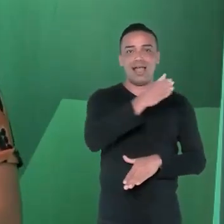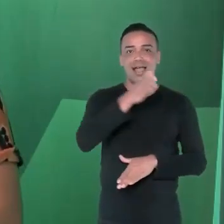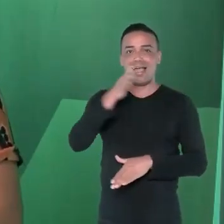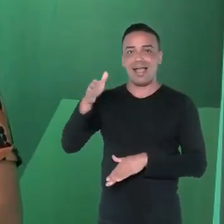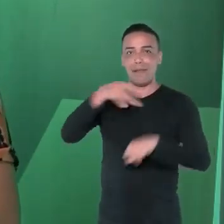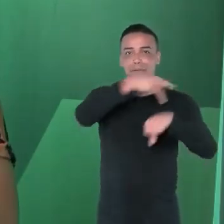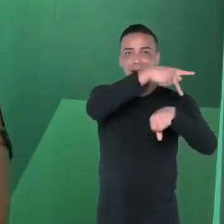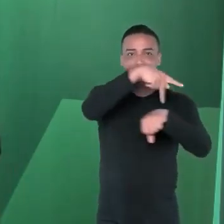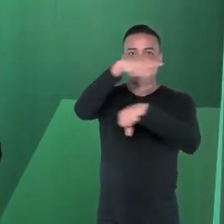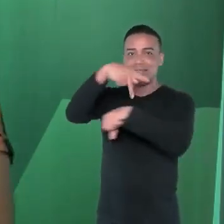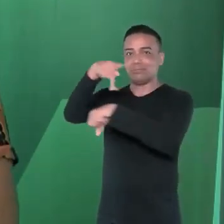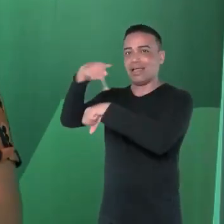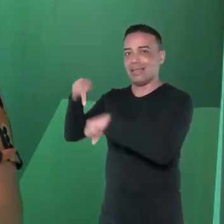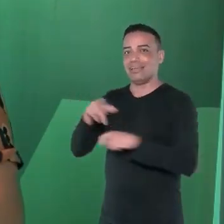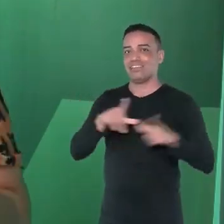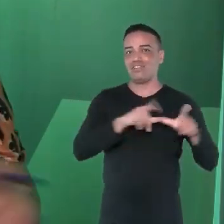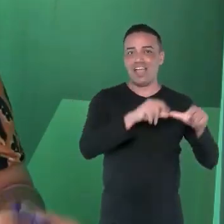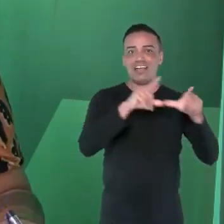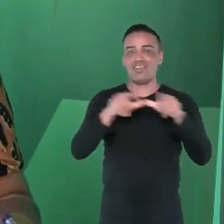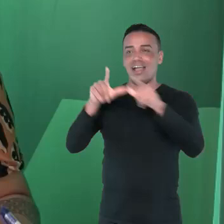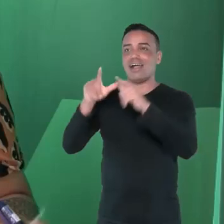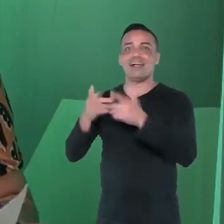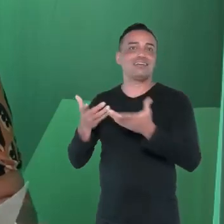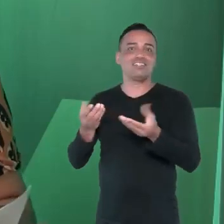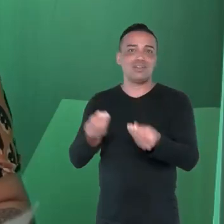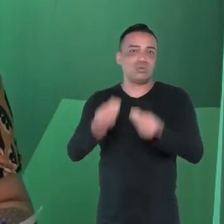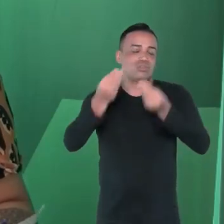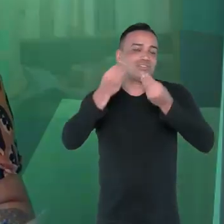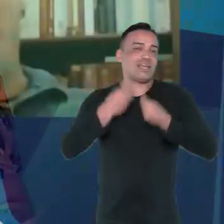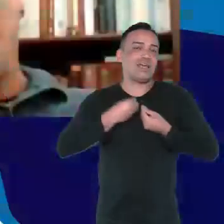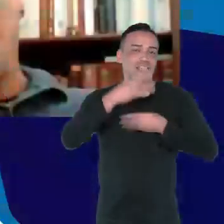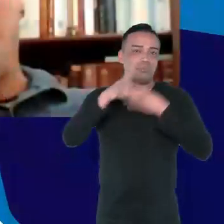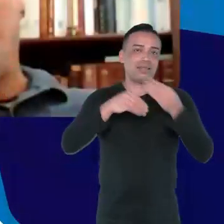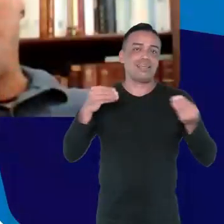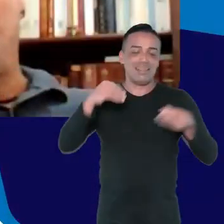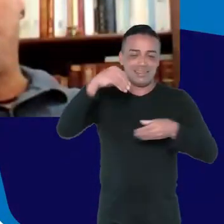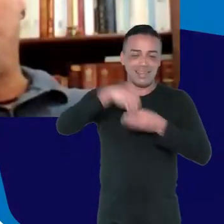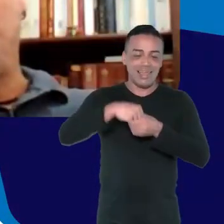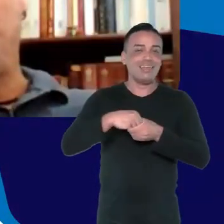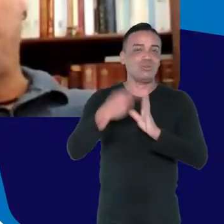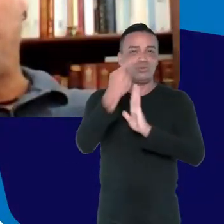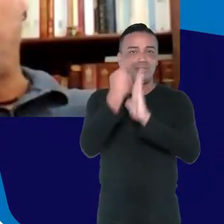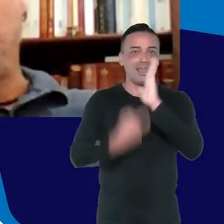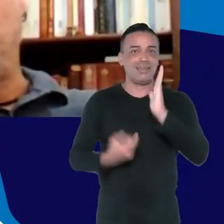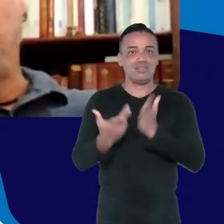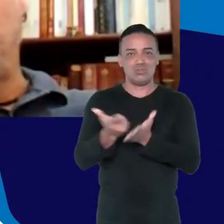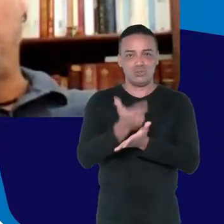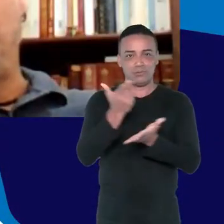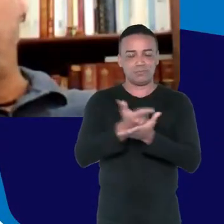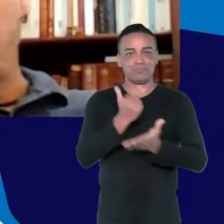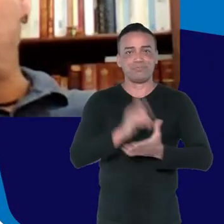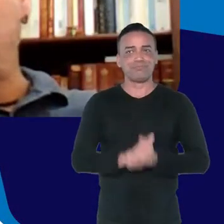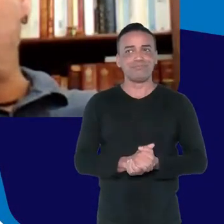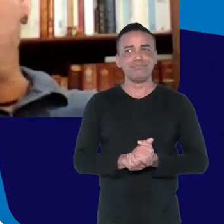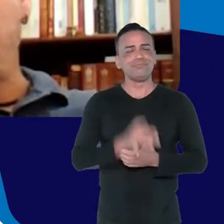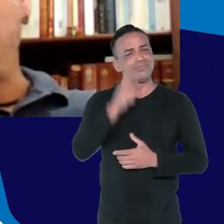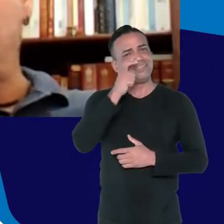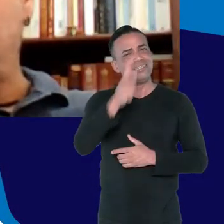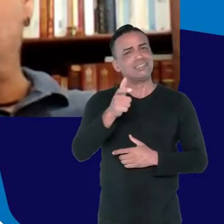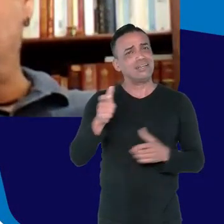protagonista nos brinda no romance? É interessante que quando eu terminei